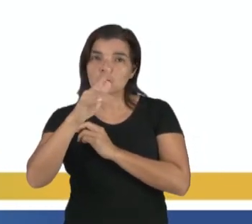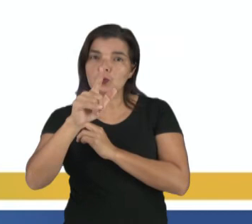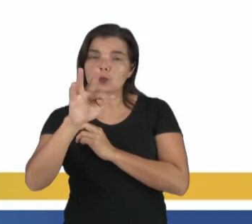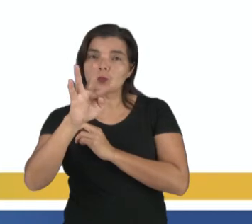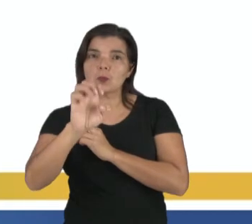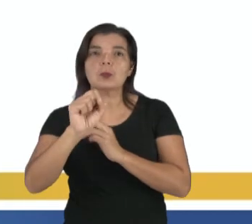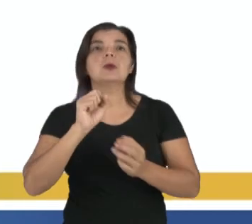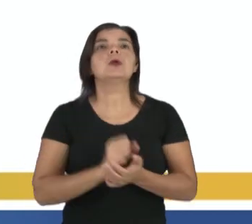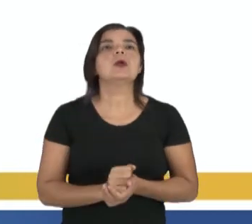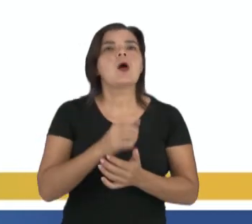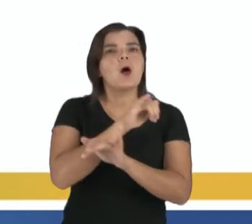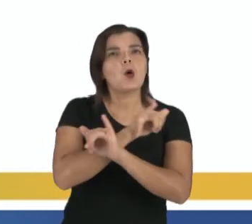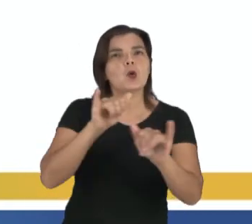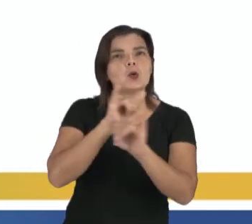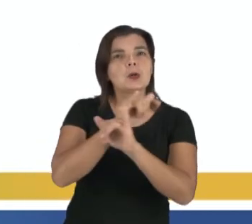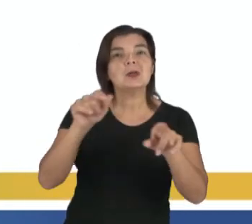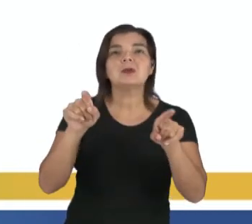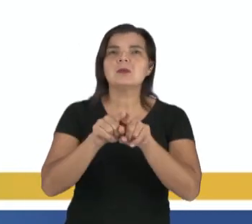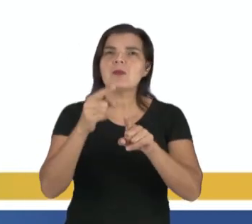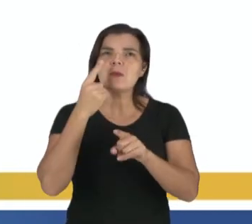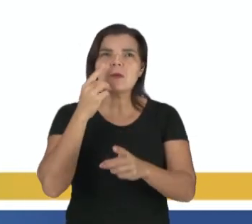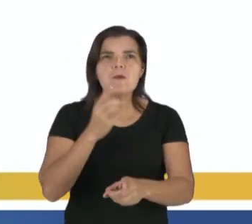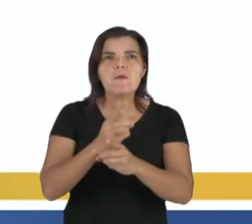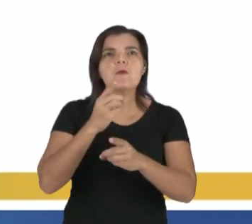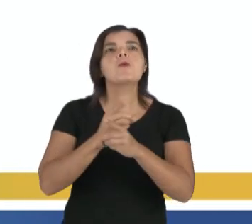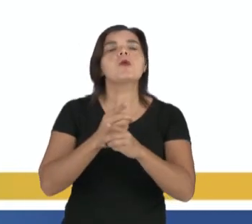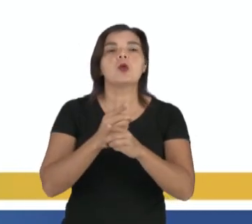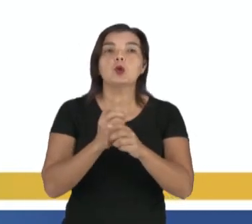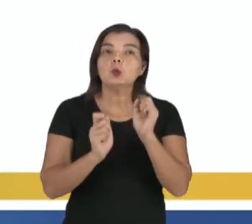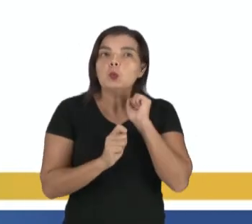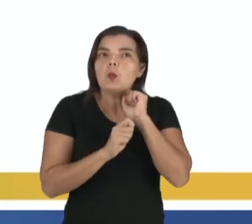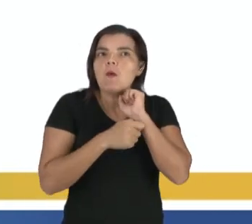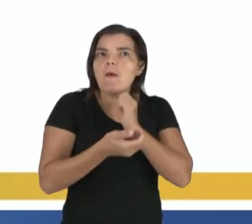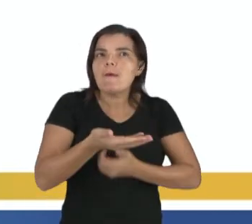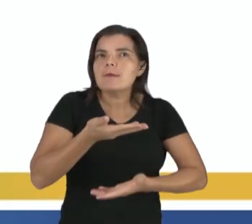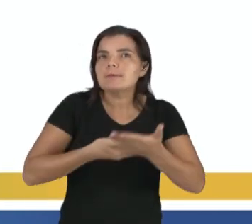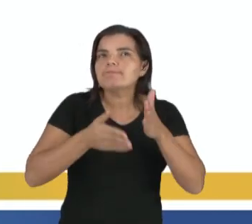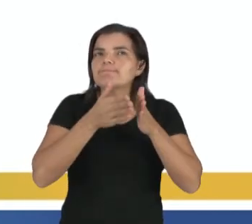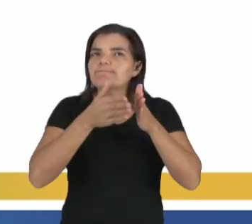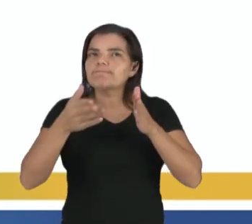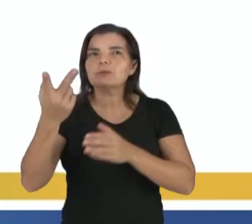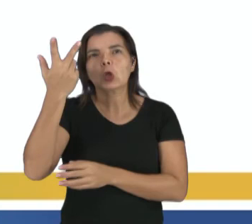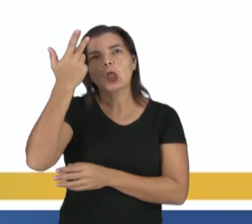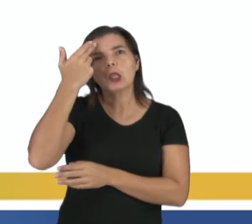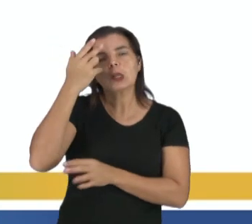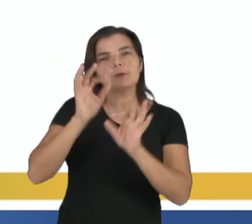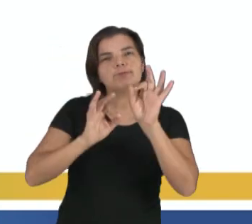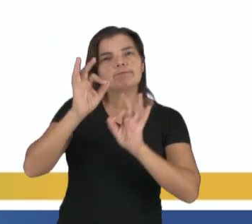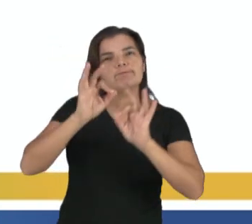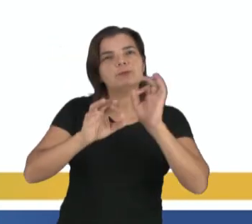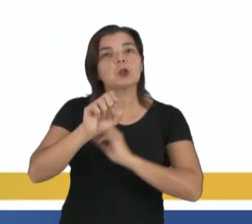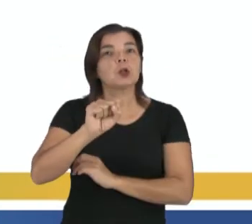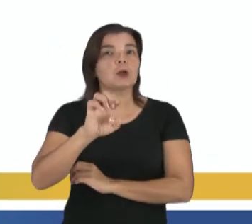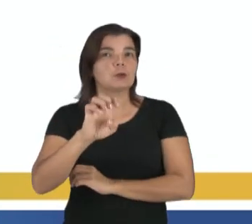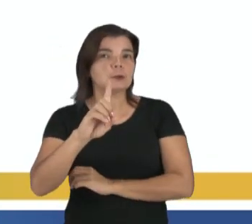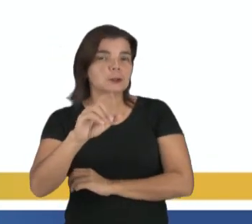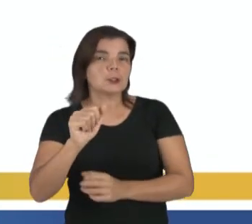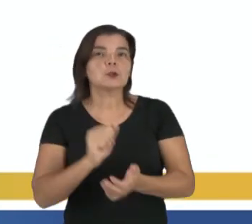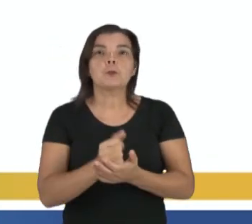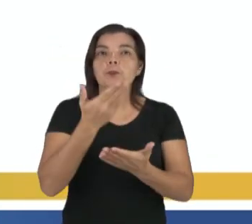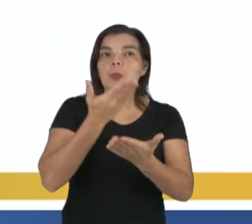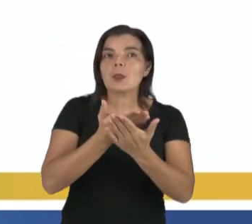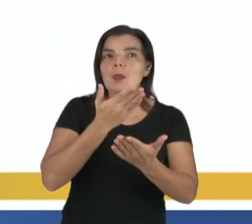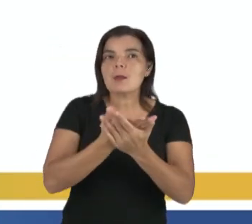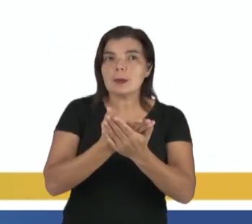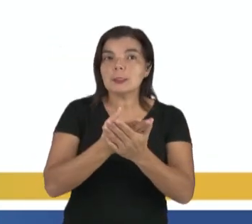Tufts anunciaram ter desvendado parte do mistério envolvido no processo natural de fabricação da seda. O estudo